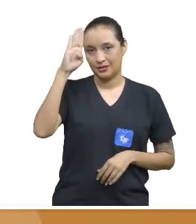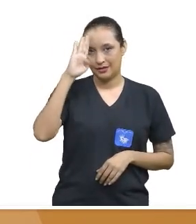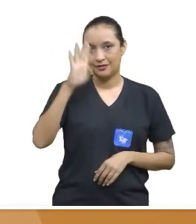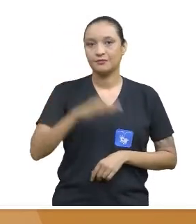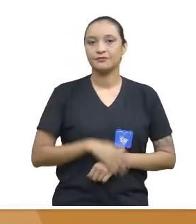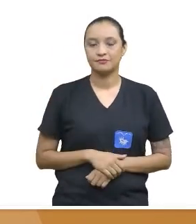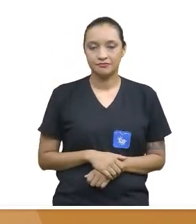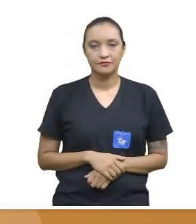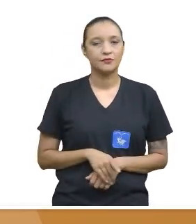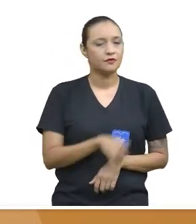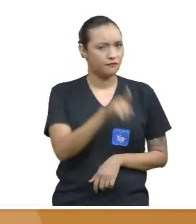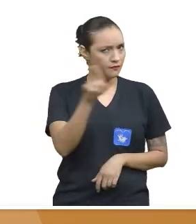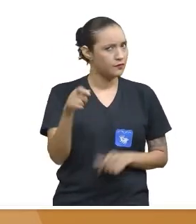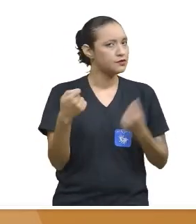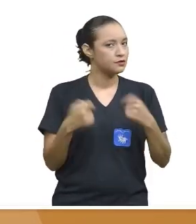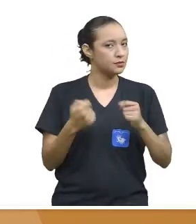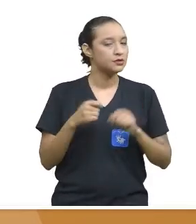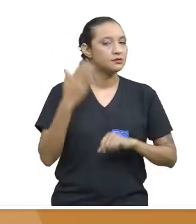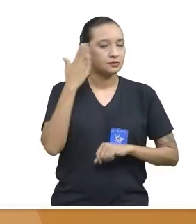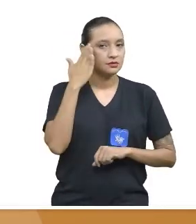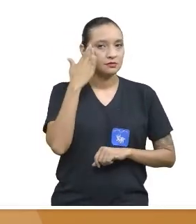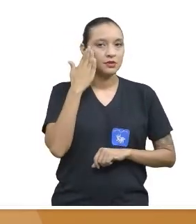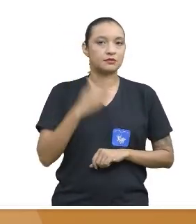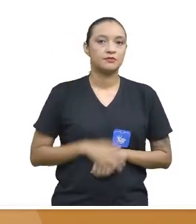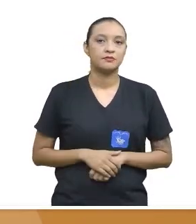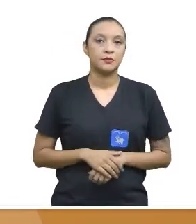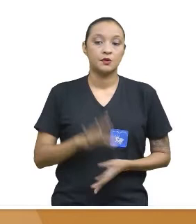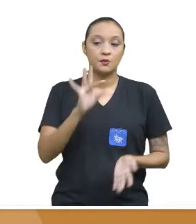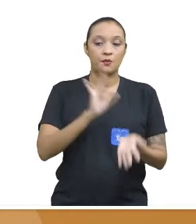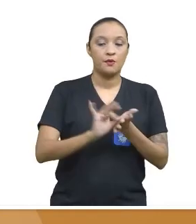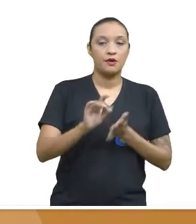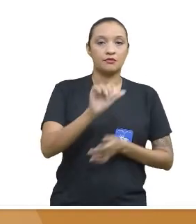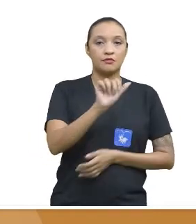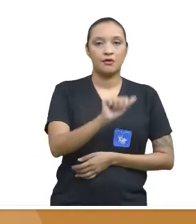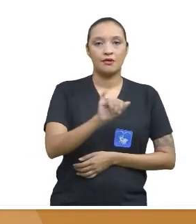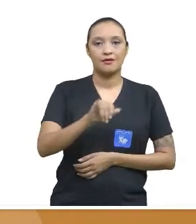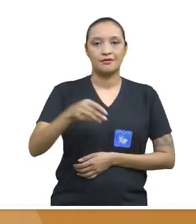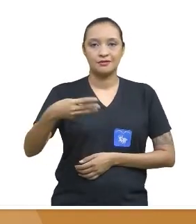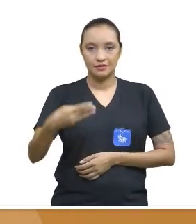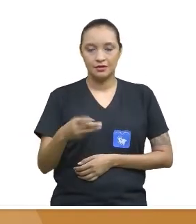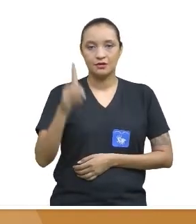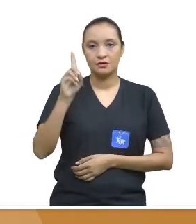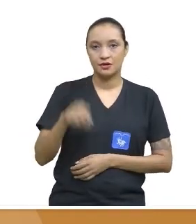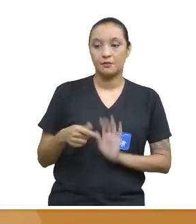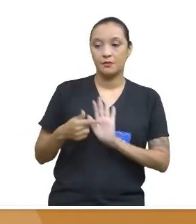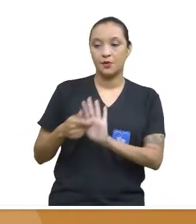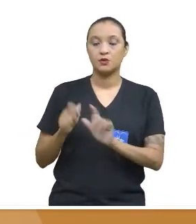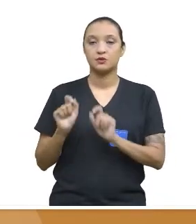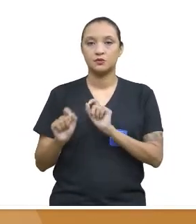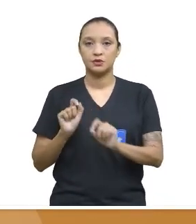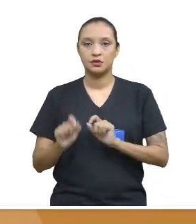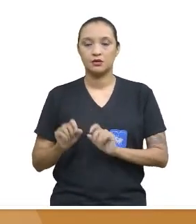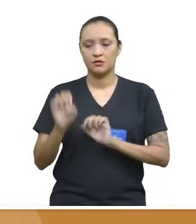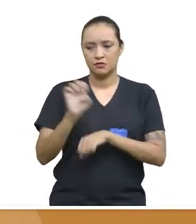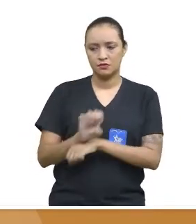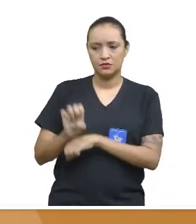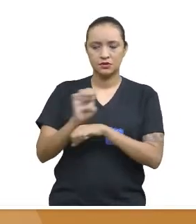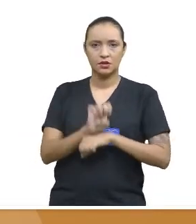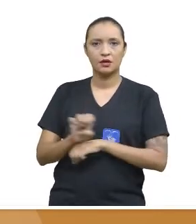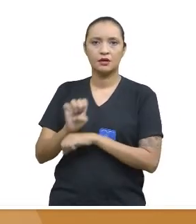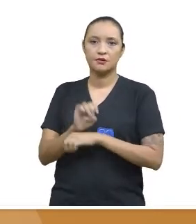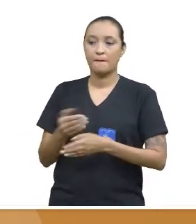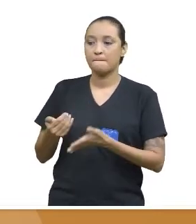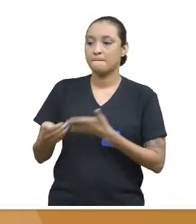aí, mas é bom que vocês saibam, né? Então, o ato institucional de número 3, em seguida, vem e diz, olha, agora os estados perdem a